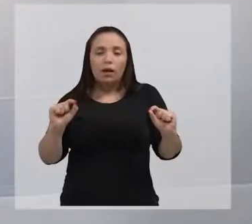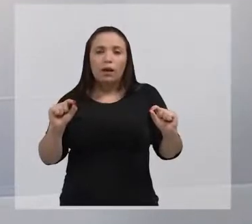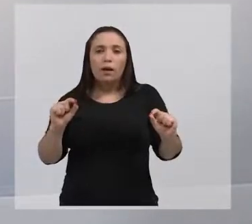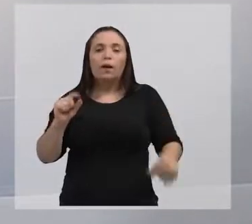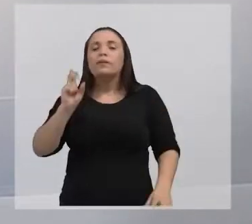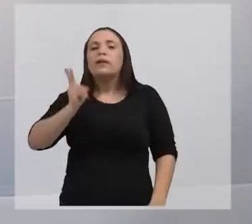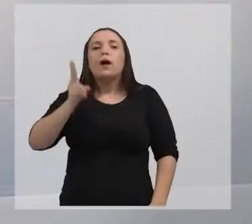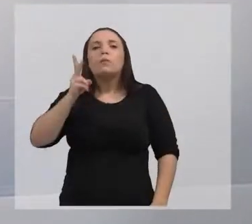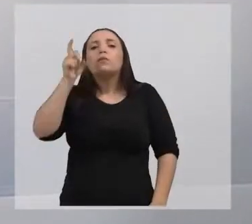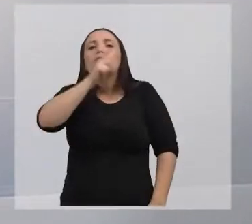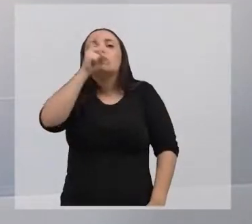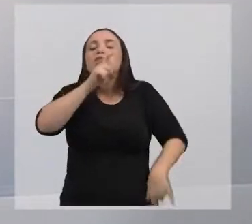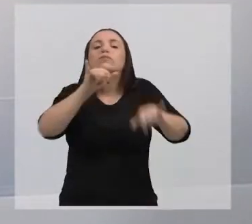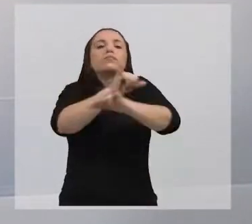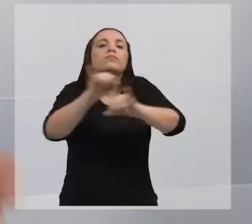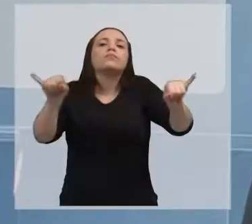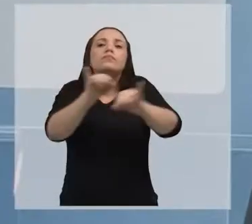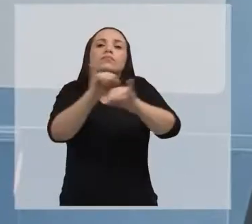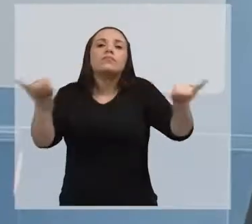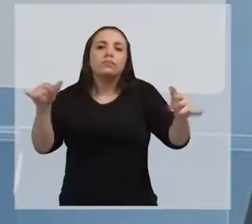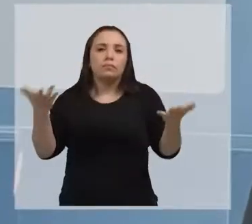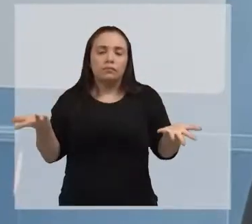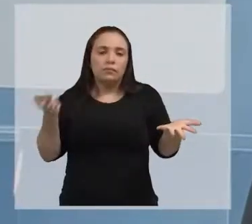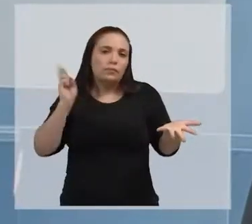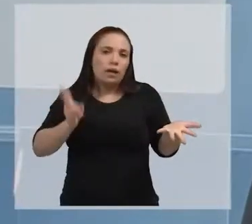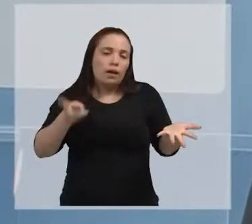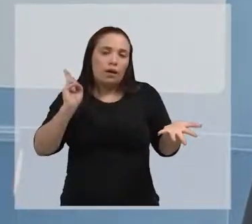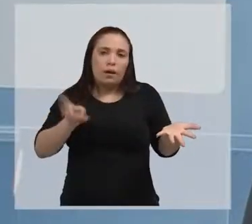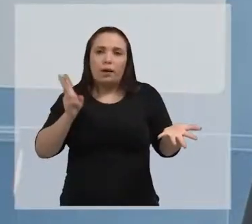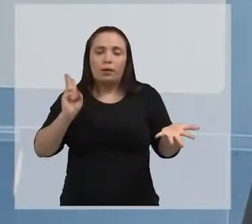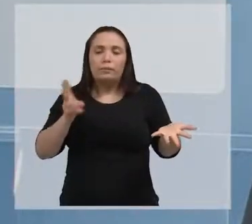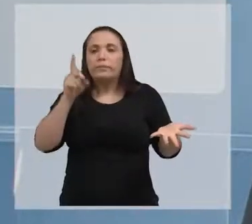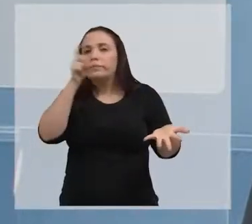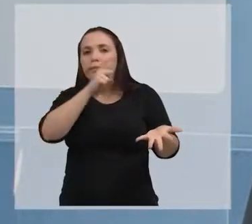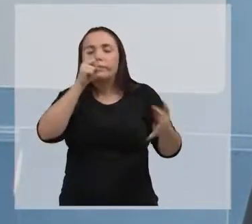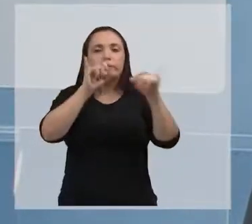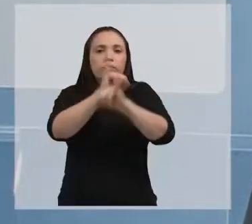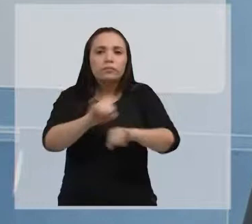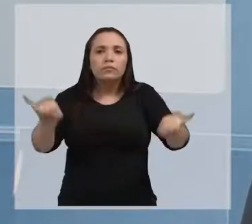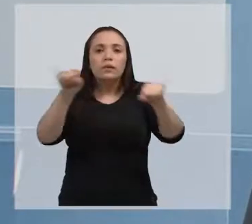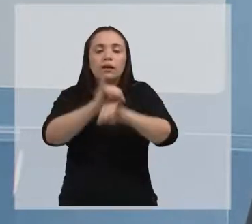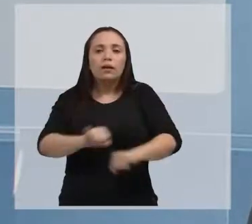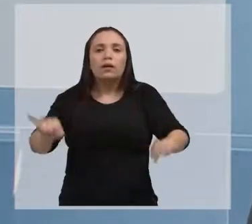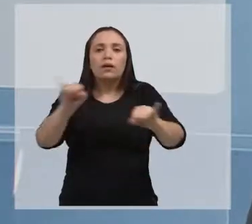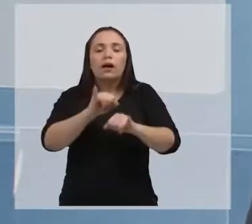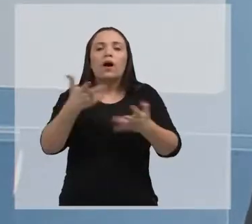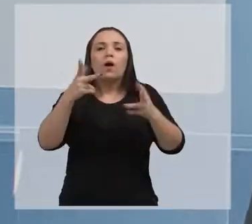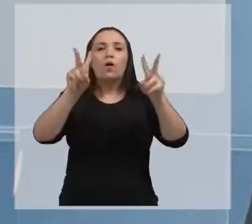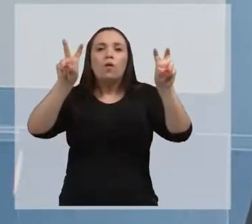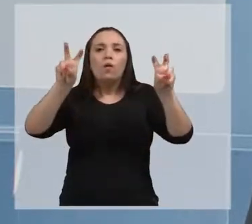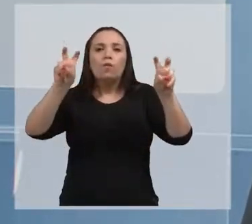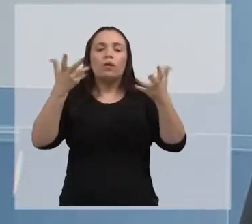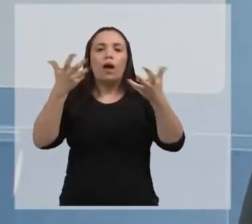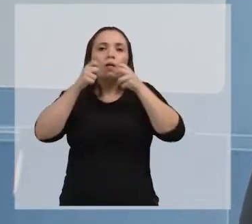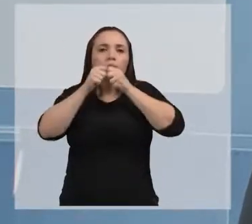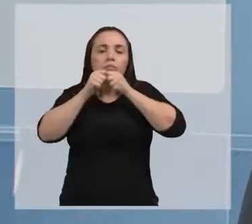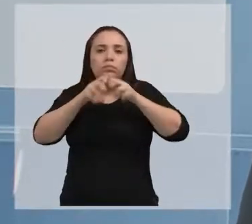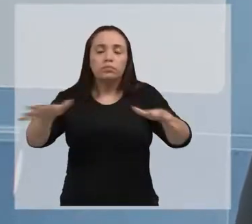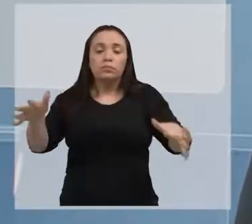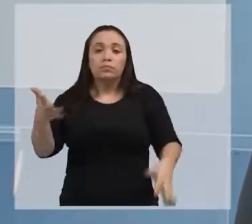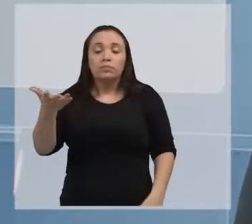fake... News. Não, é o fake do fake. É o falso do